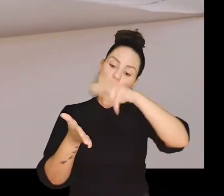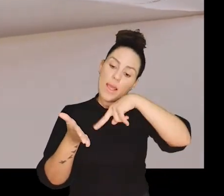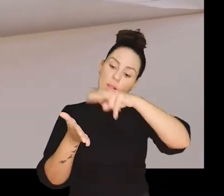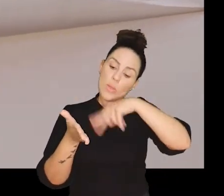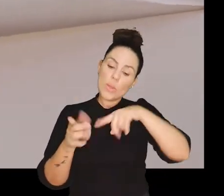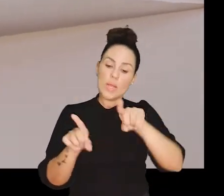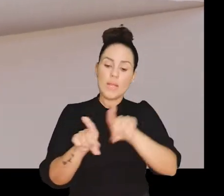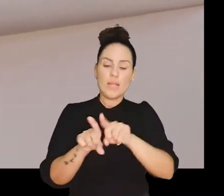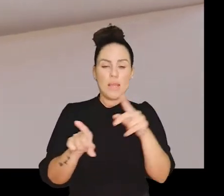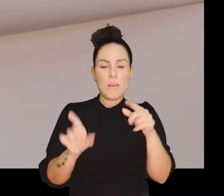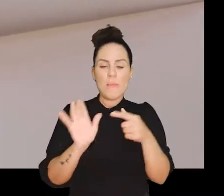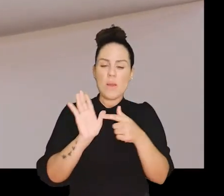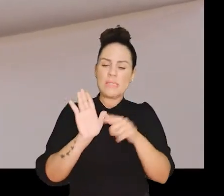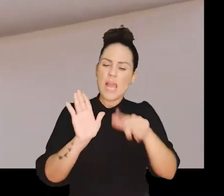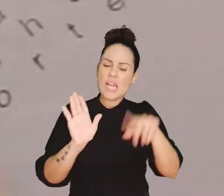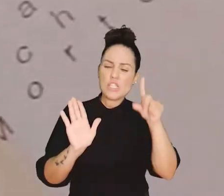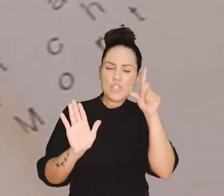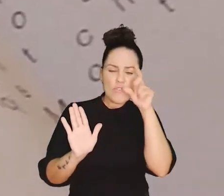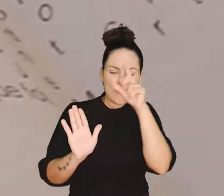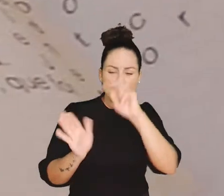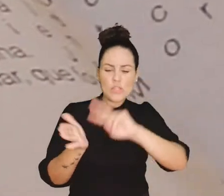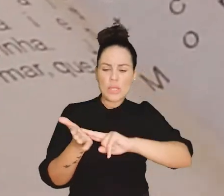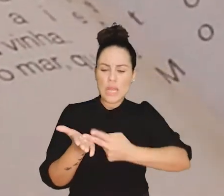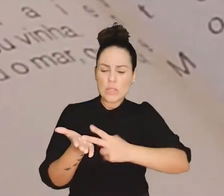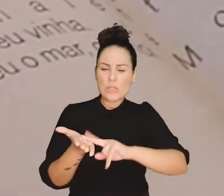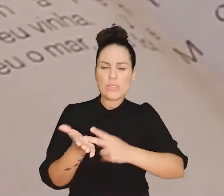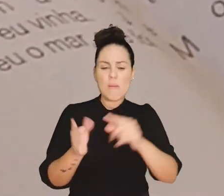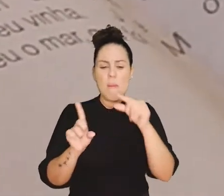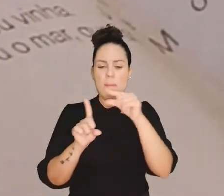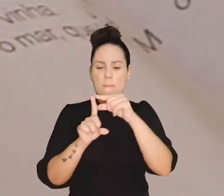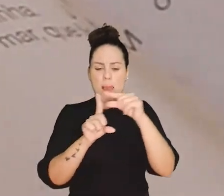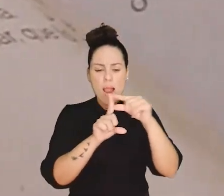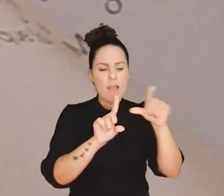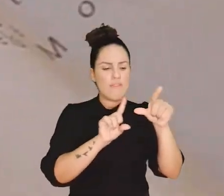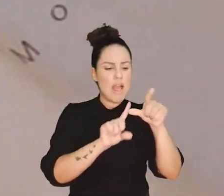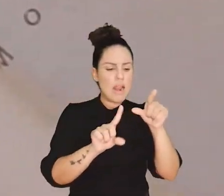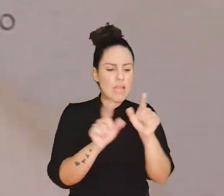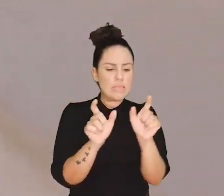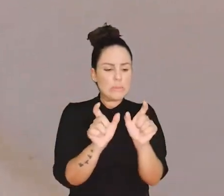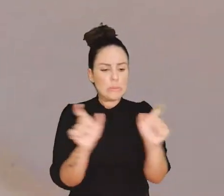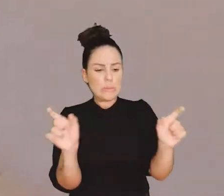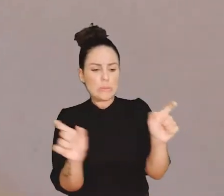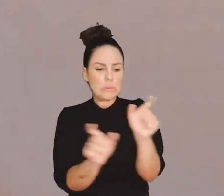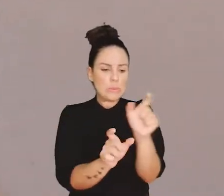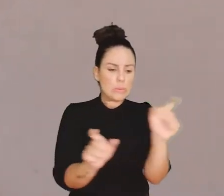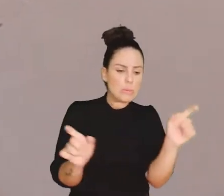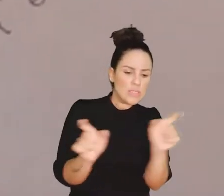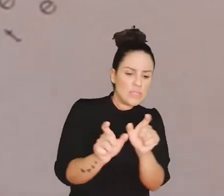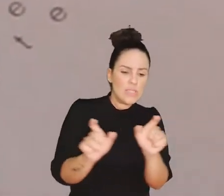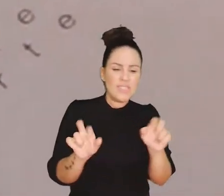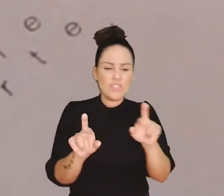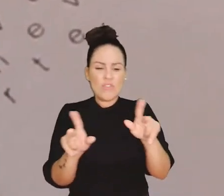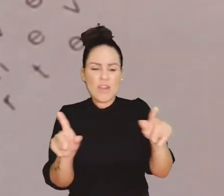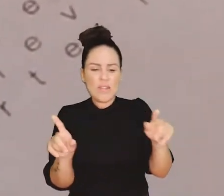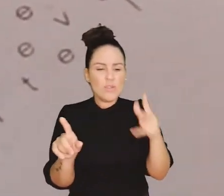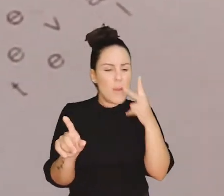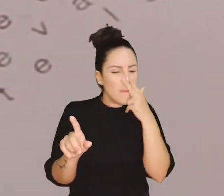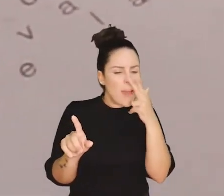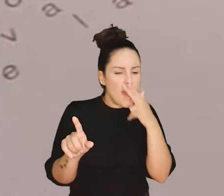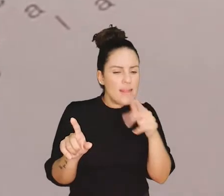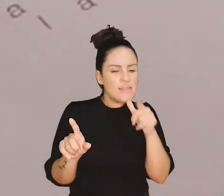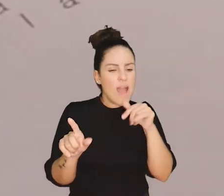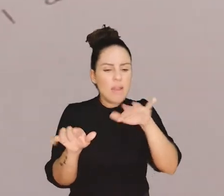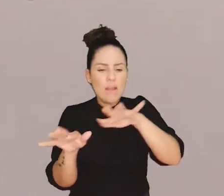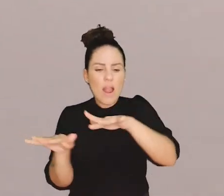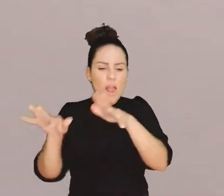tradução, como também espaça as palavras e muitas das letras, trazendo assim uma sensação de uma maré,